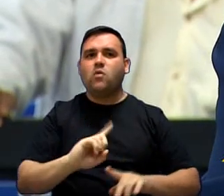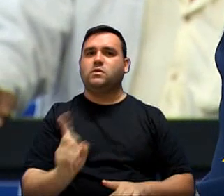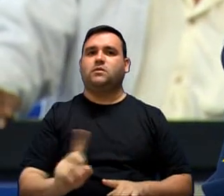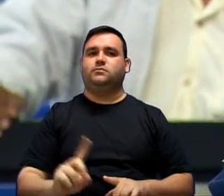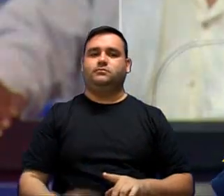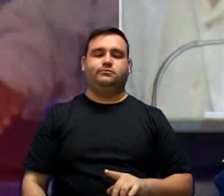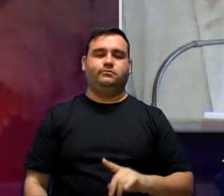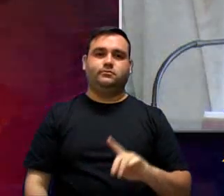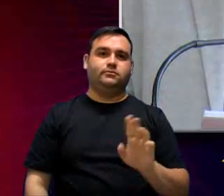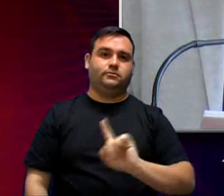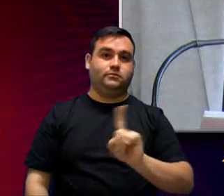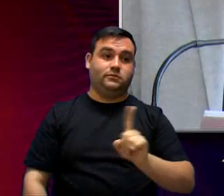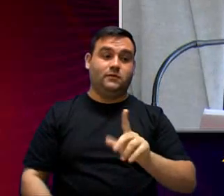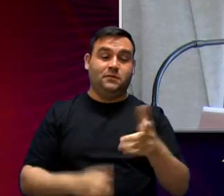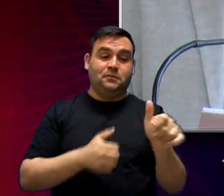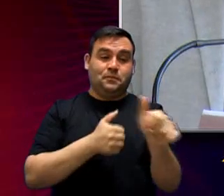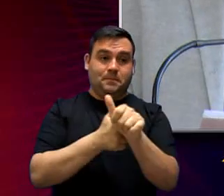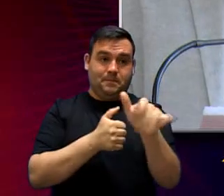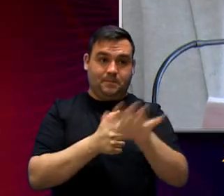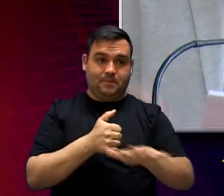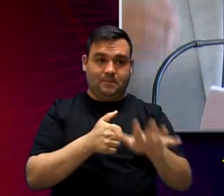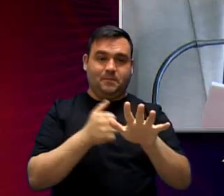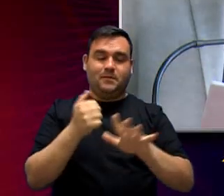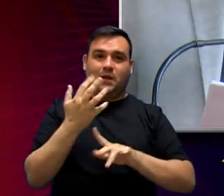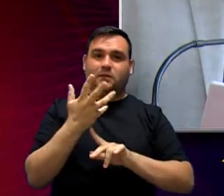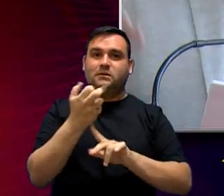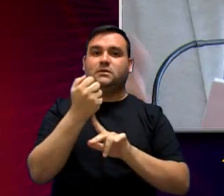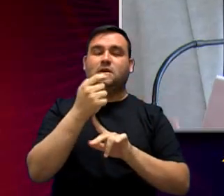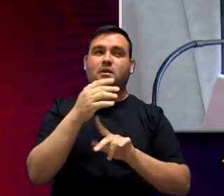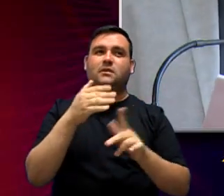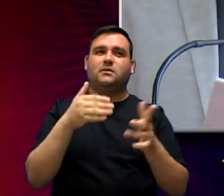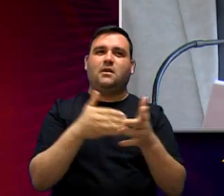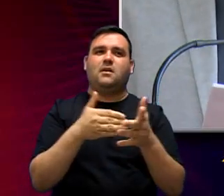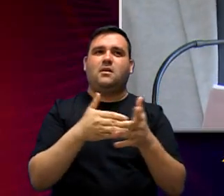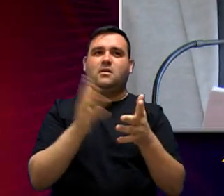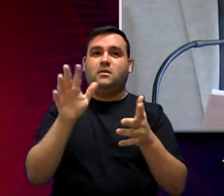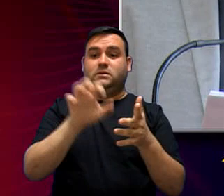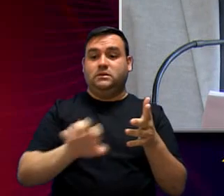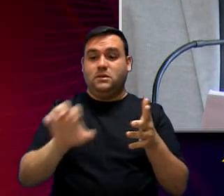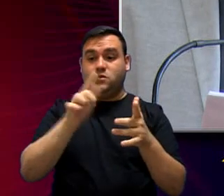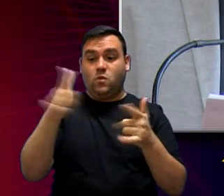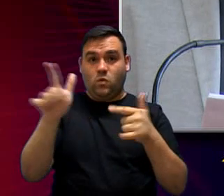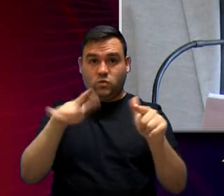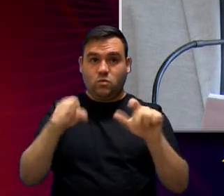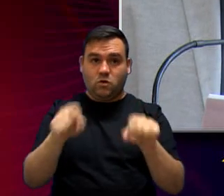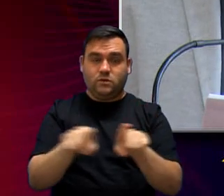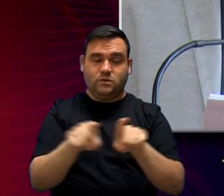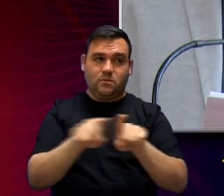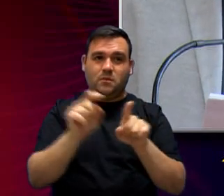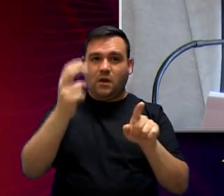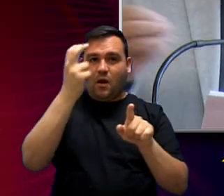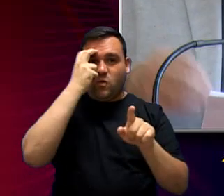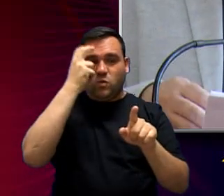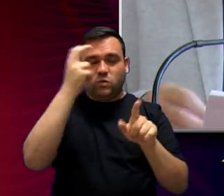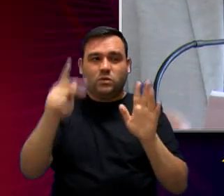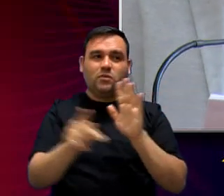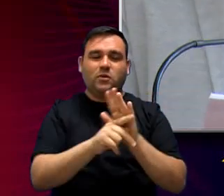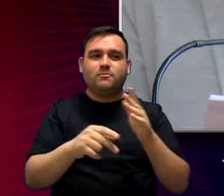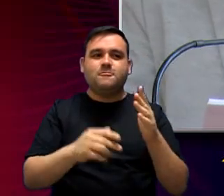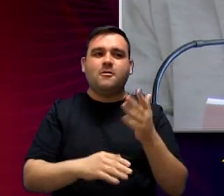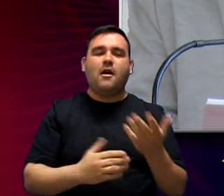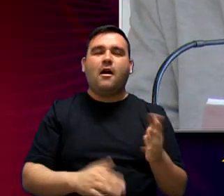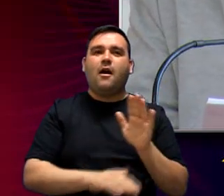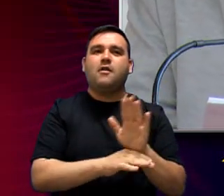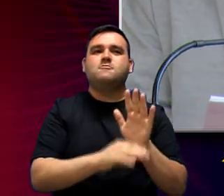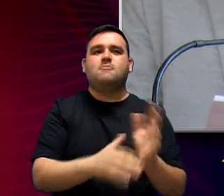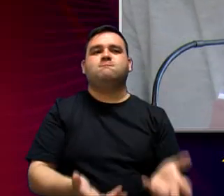Não, seria regional. Artista até, não, peças. Até de outros estados para fazer parte da cultura que enriqueceu a